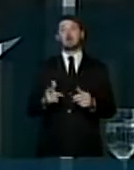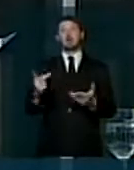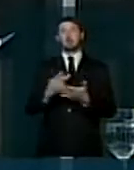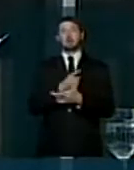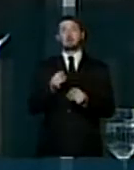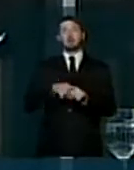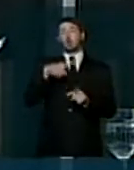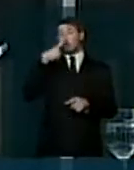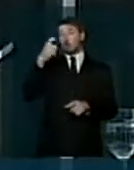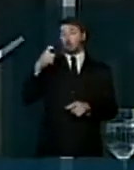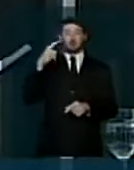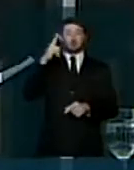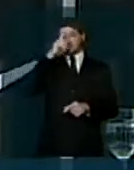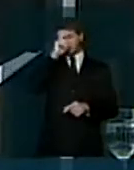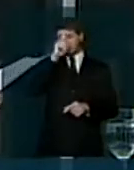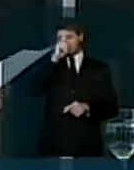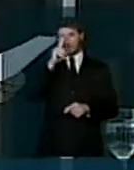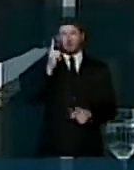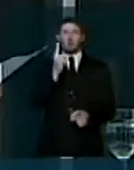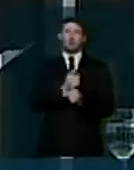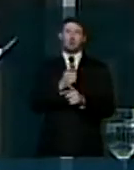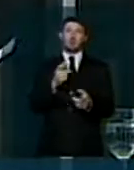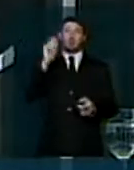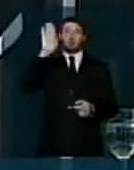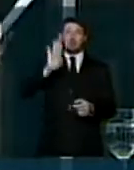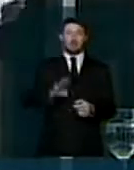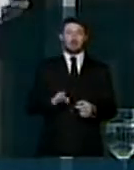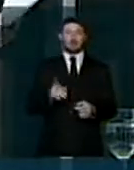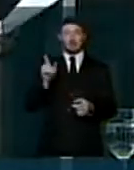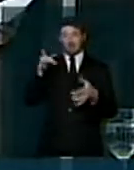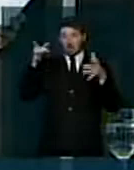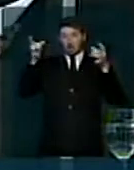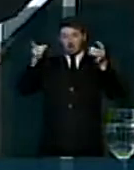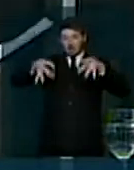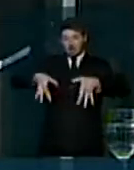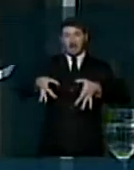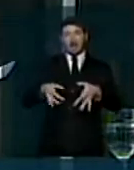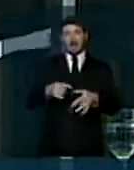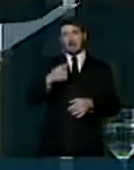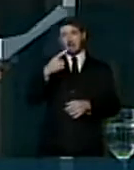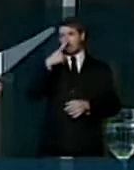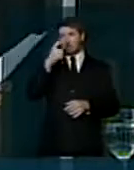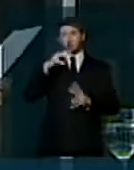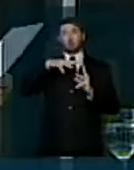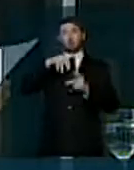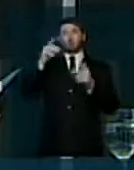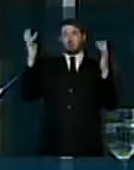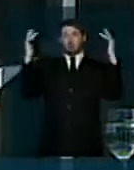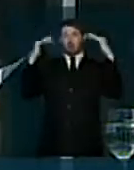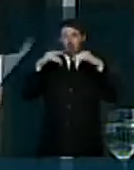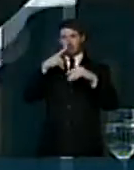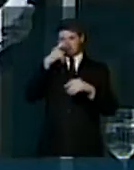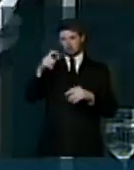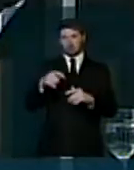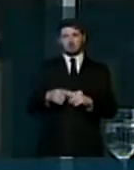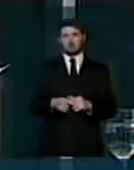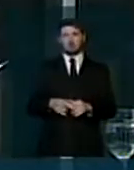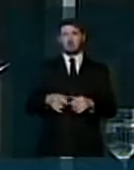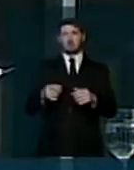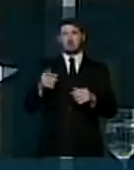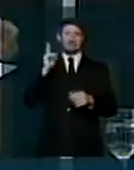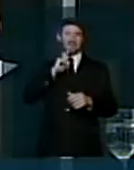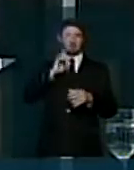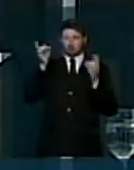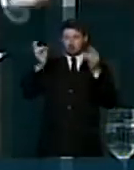questão do lixo hospitalar. Acharam que o Brasil seria a lixeira do mundo, acharam que o Brasil seria a lixeira dos